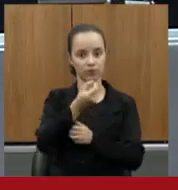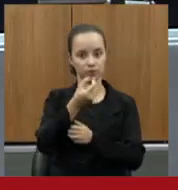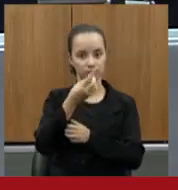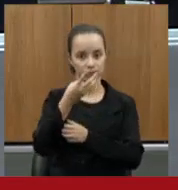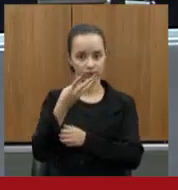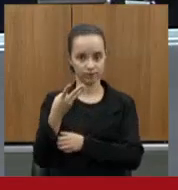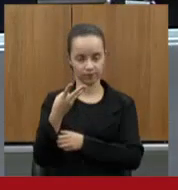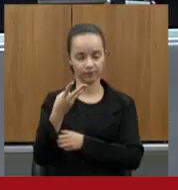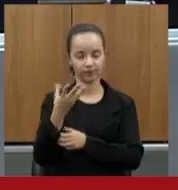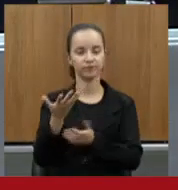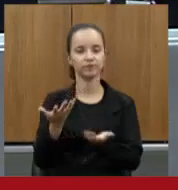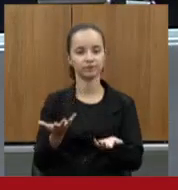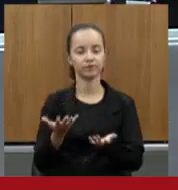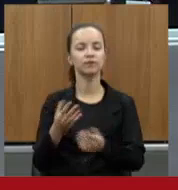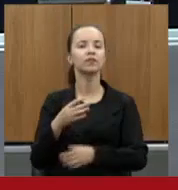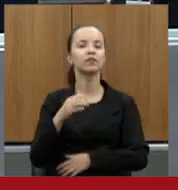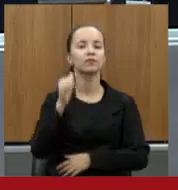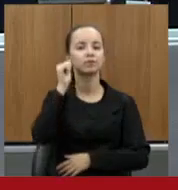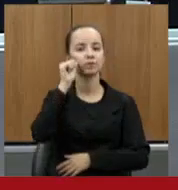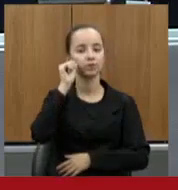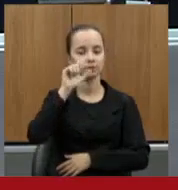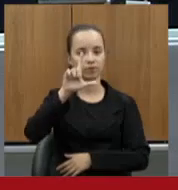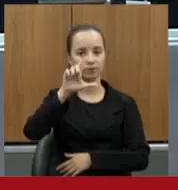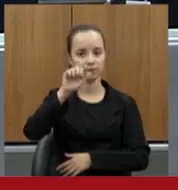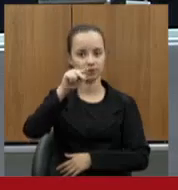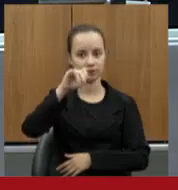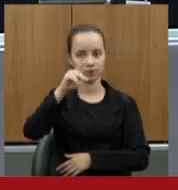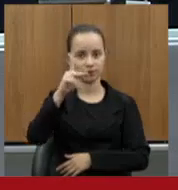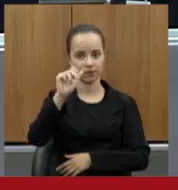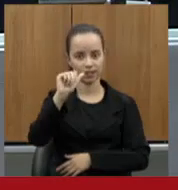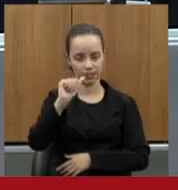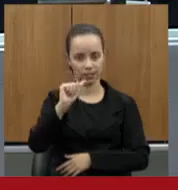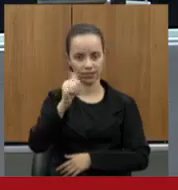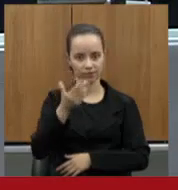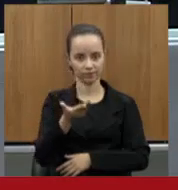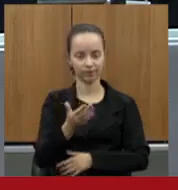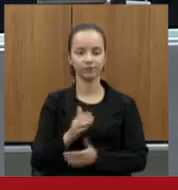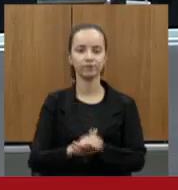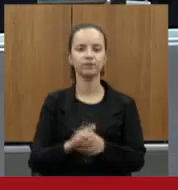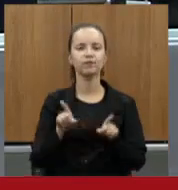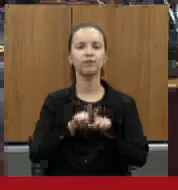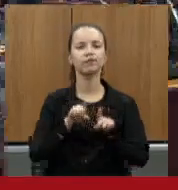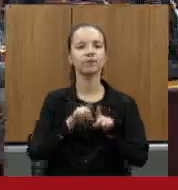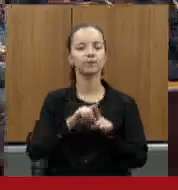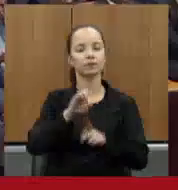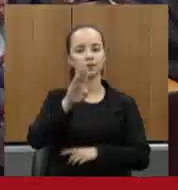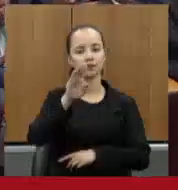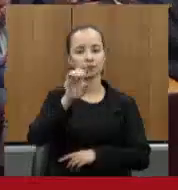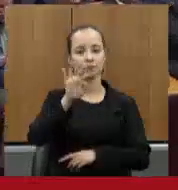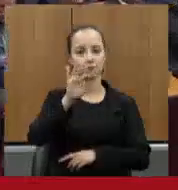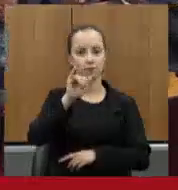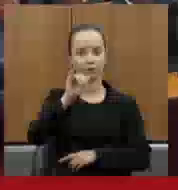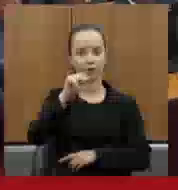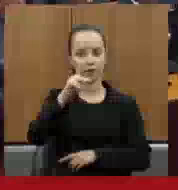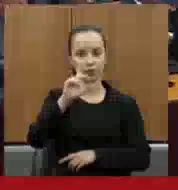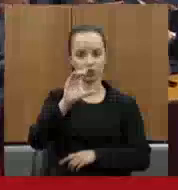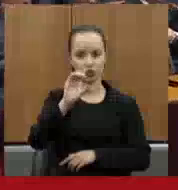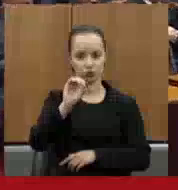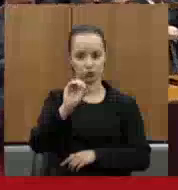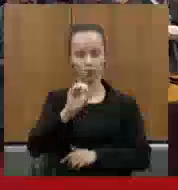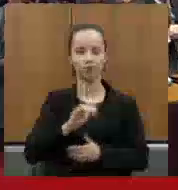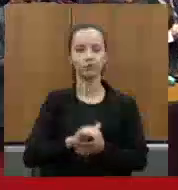2023-2027. Deputada Leninha, primeira vice-presidenta. Deputado Betinho Pinto Coelho, terceiro